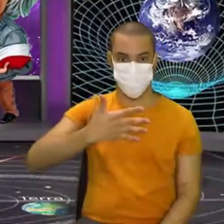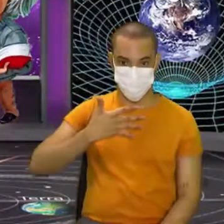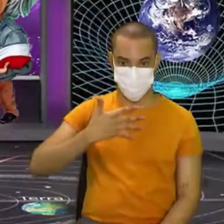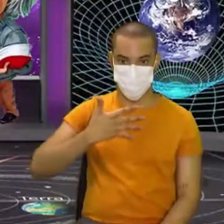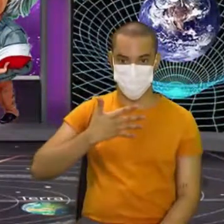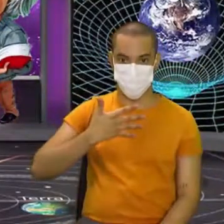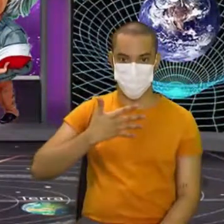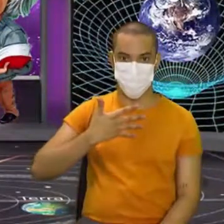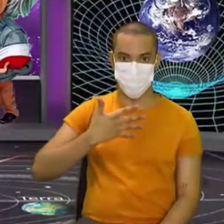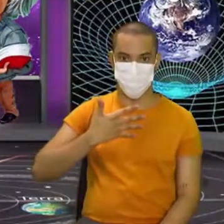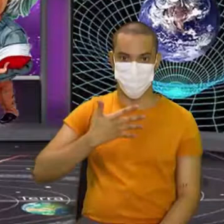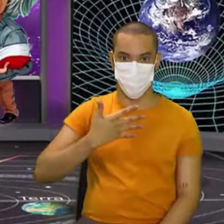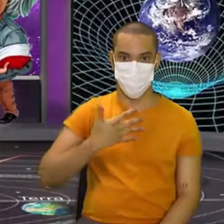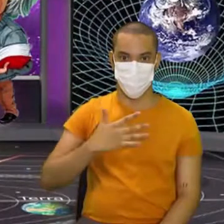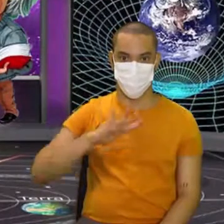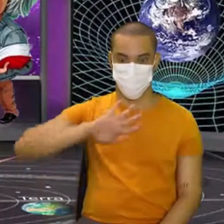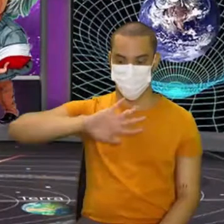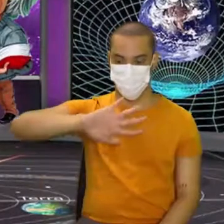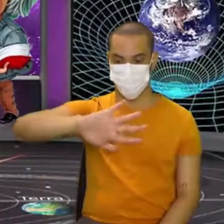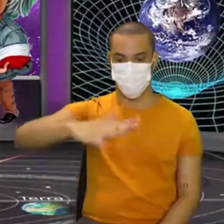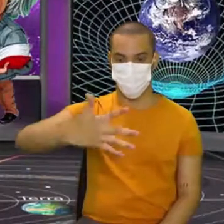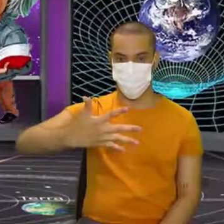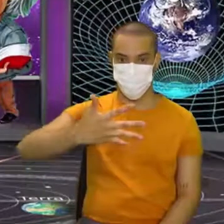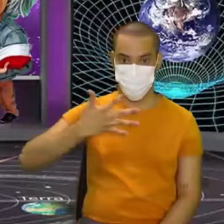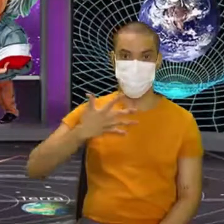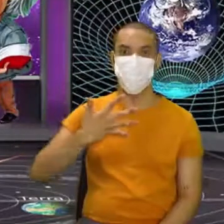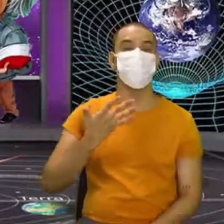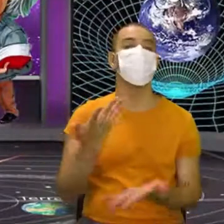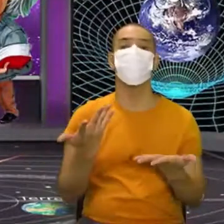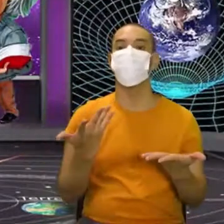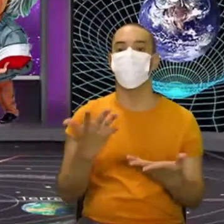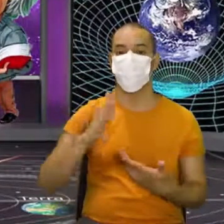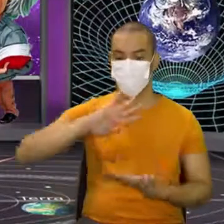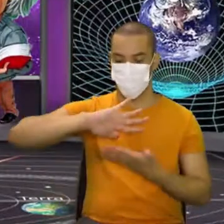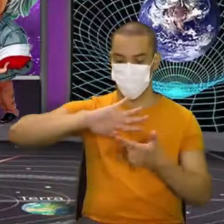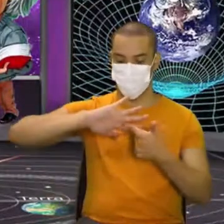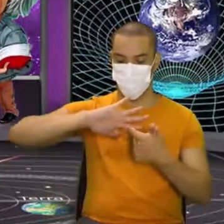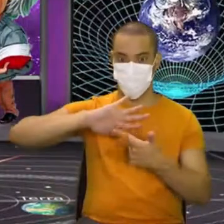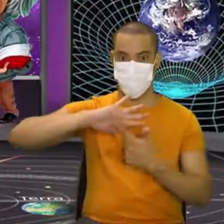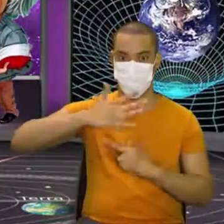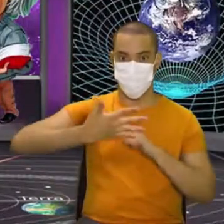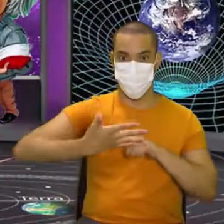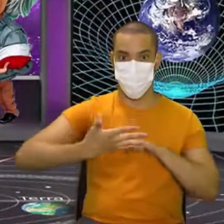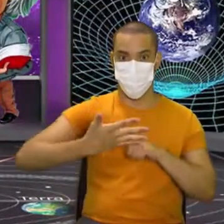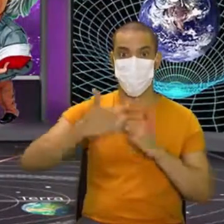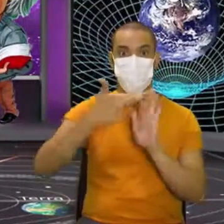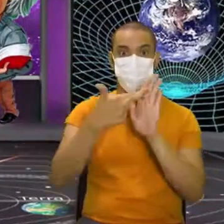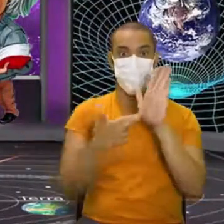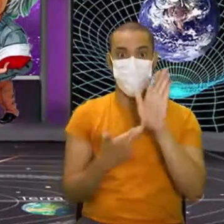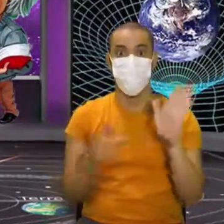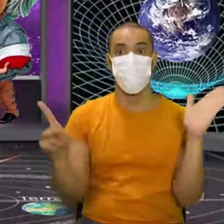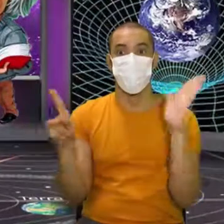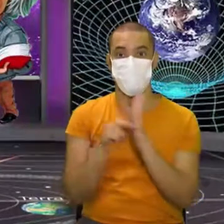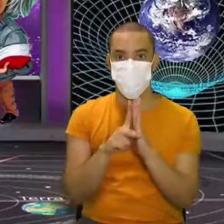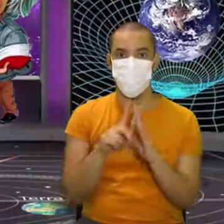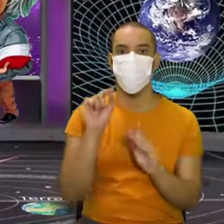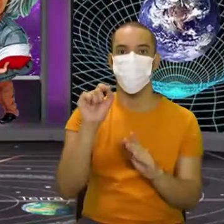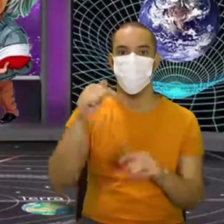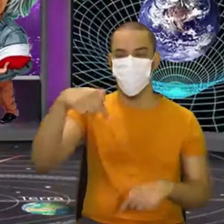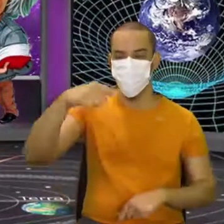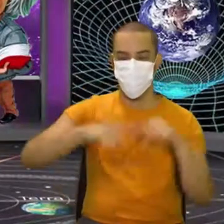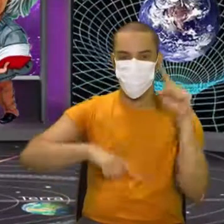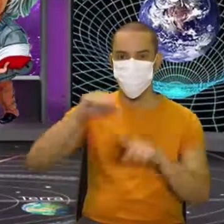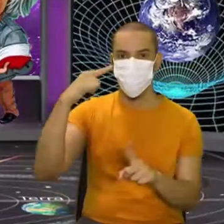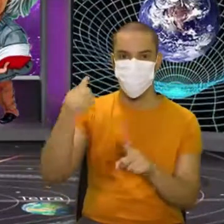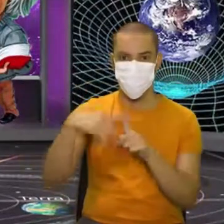empurrar ou empurrando ou vindo na sua direção para onde espalmar a regra da mão direita para a carga positiva tá